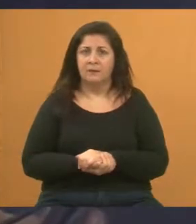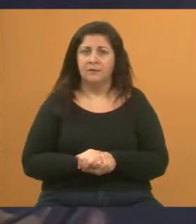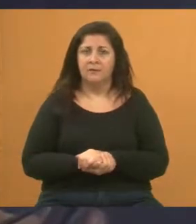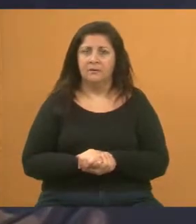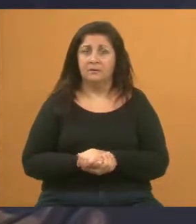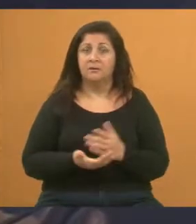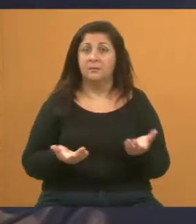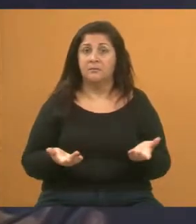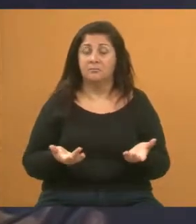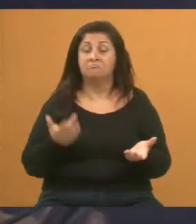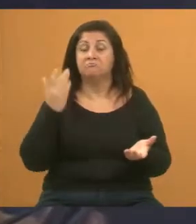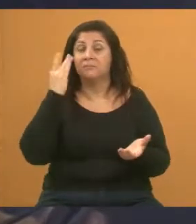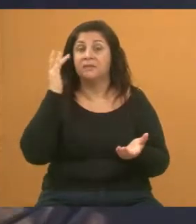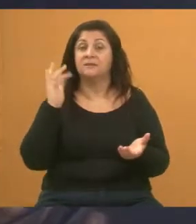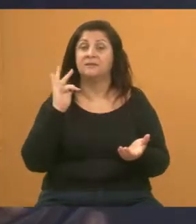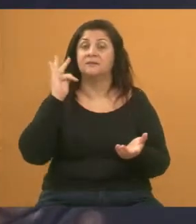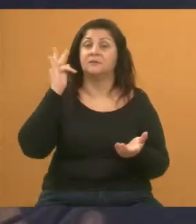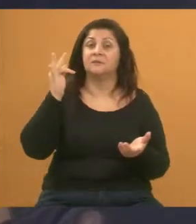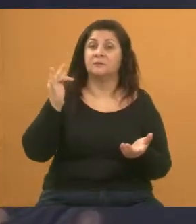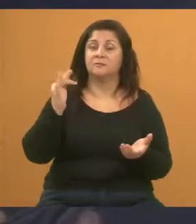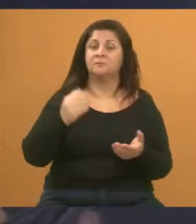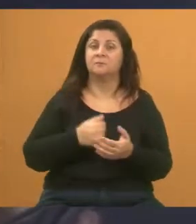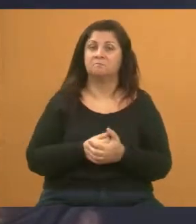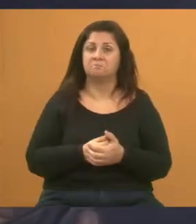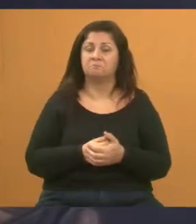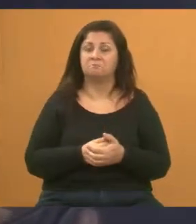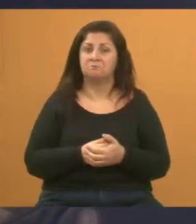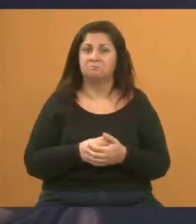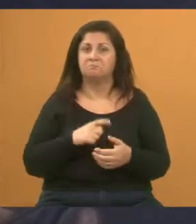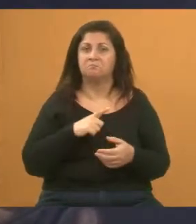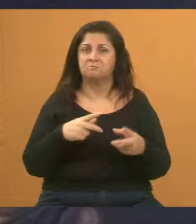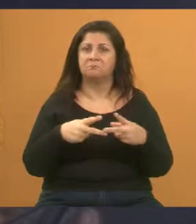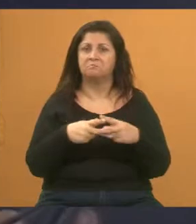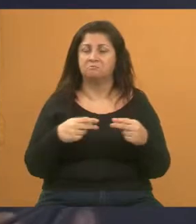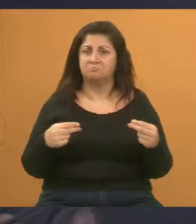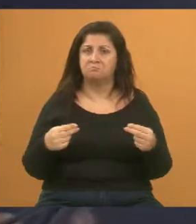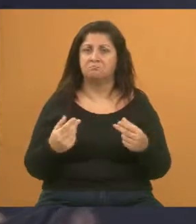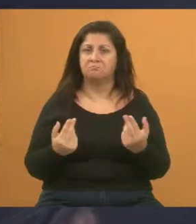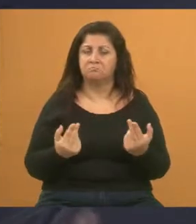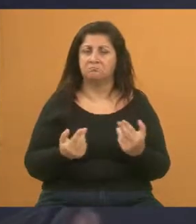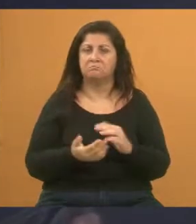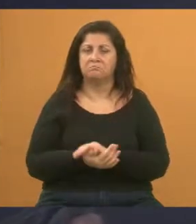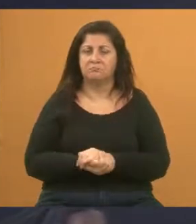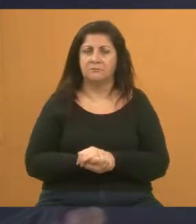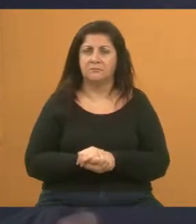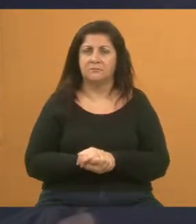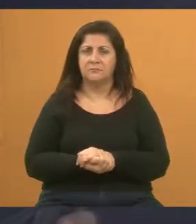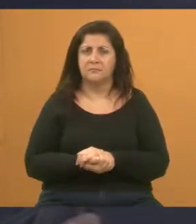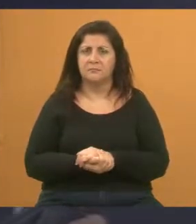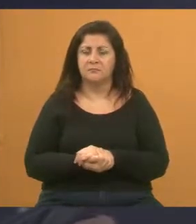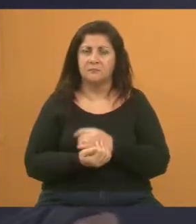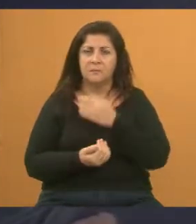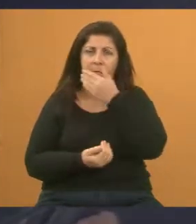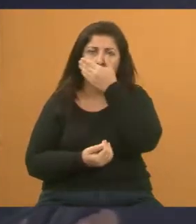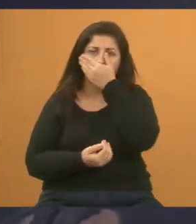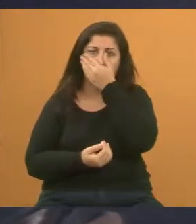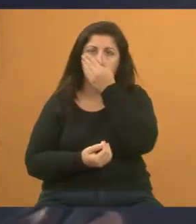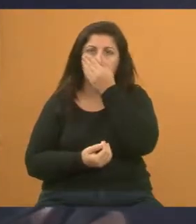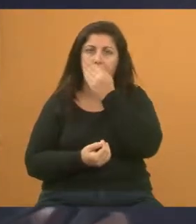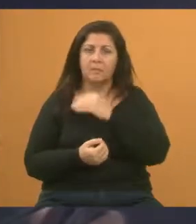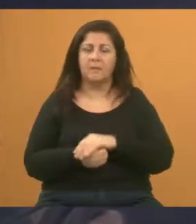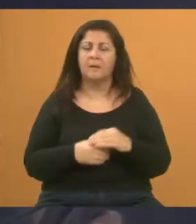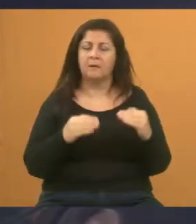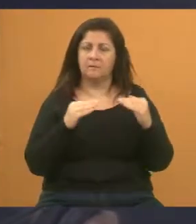Então, quem sabe, né, futuramente tenhamos coisas nesse sentido. E é claro que